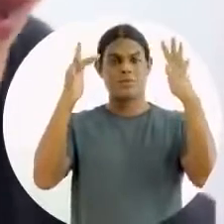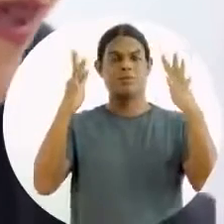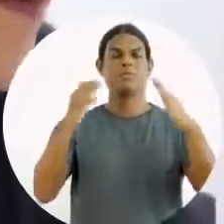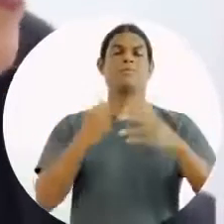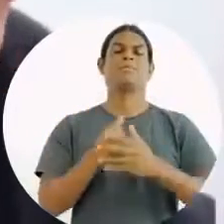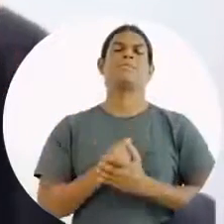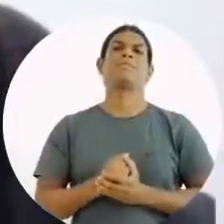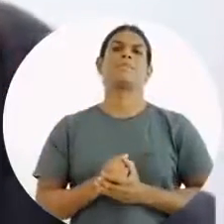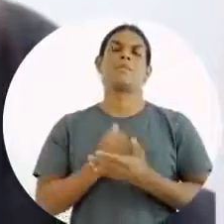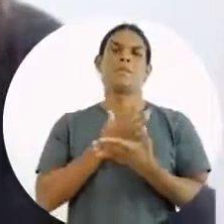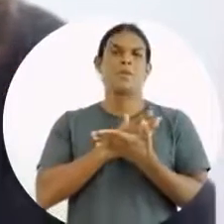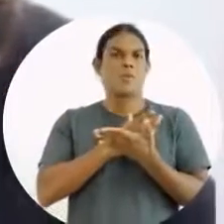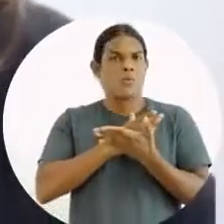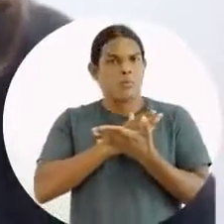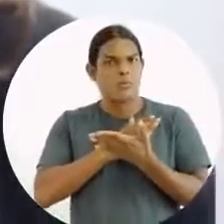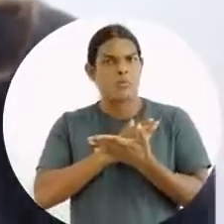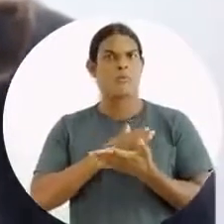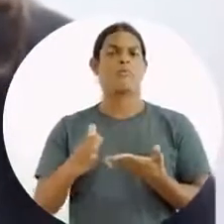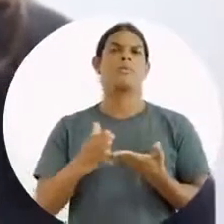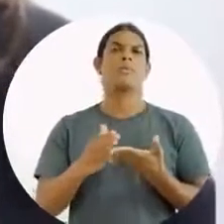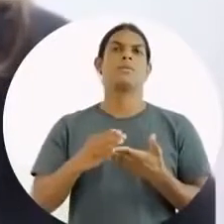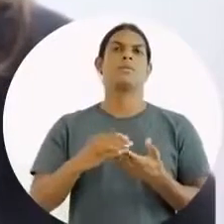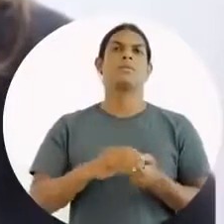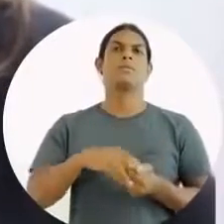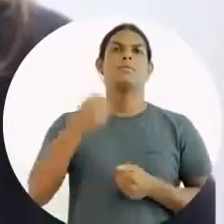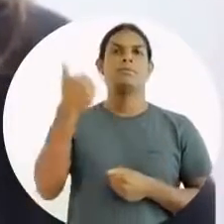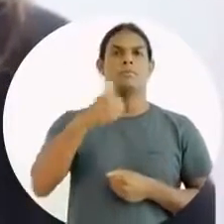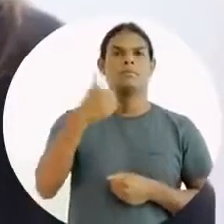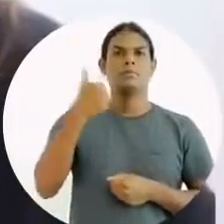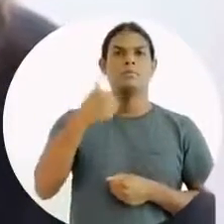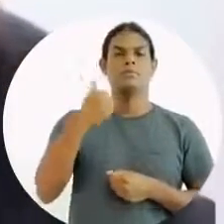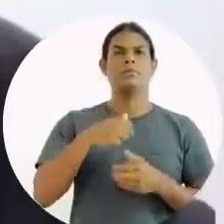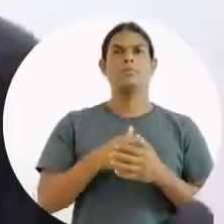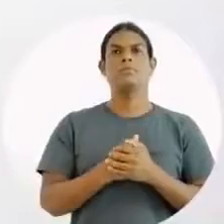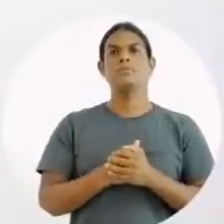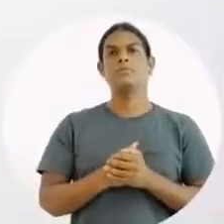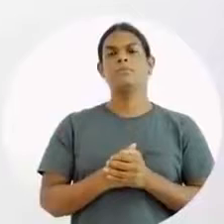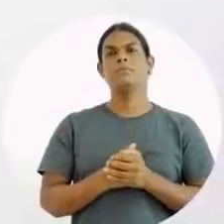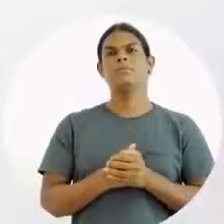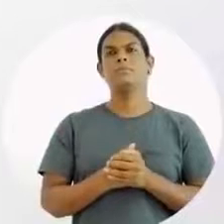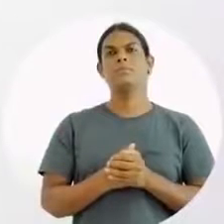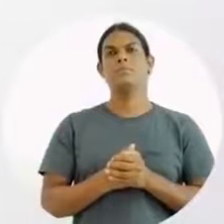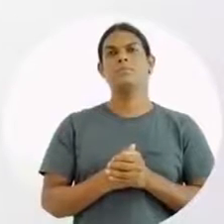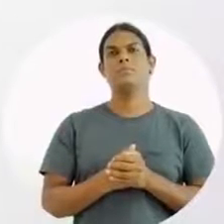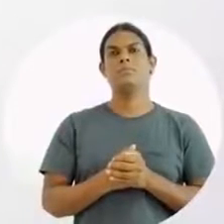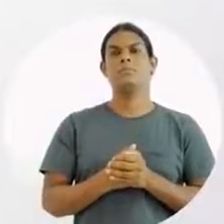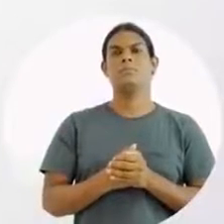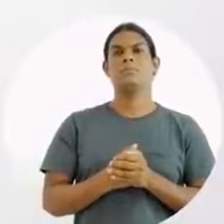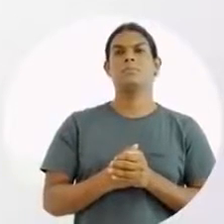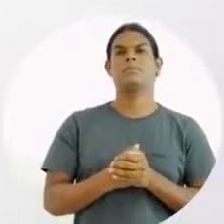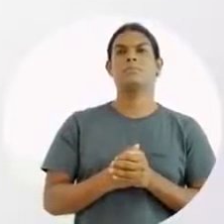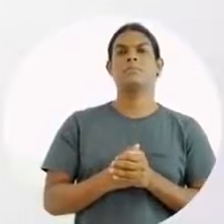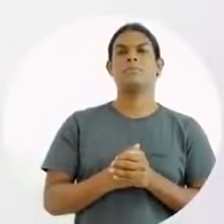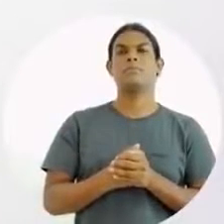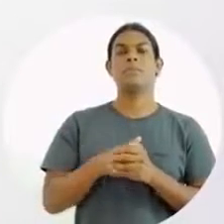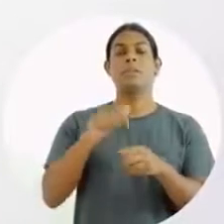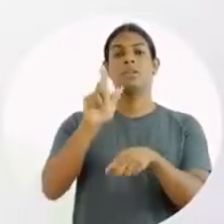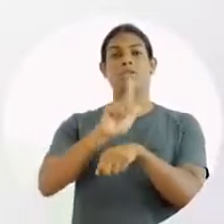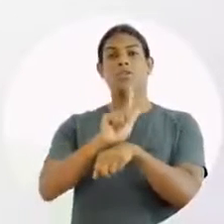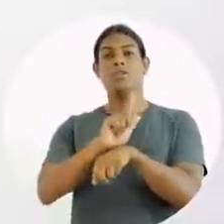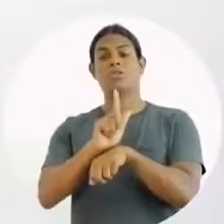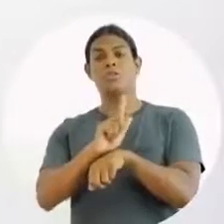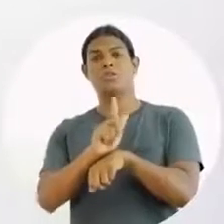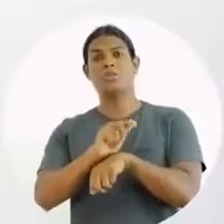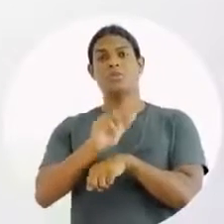Bom, começamos agora com a primeira competência, que é modelos de gestão de pessoas. Nessa primeira competência, nós vamos